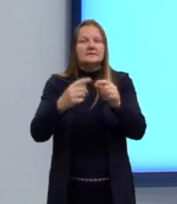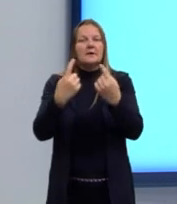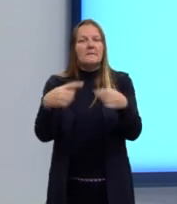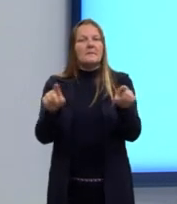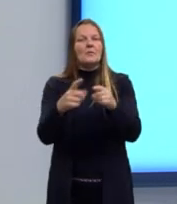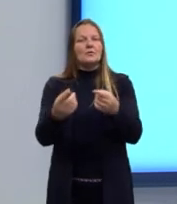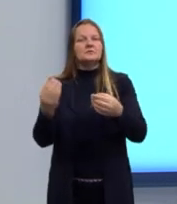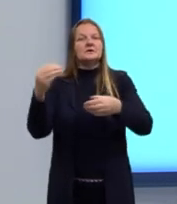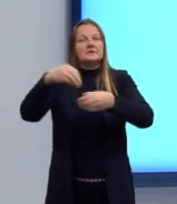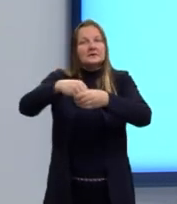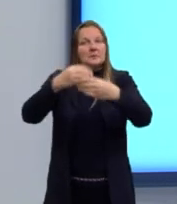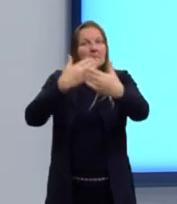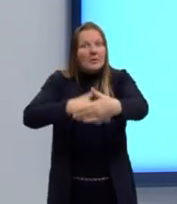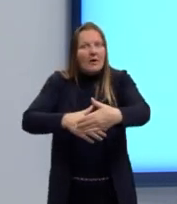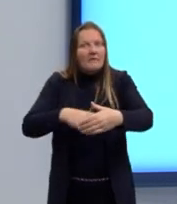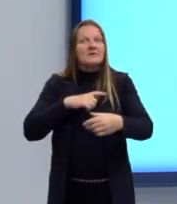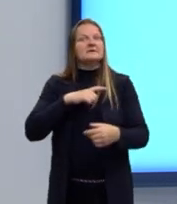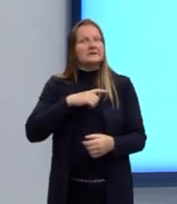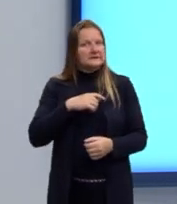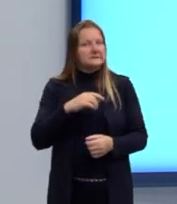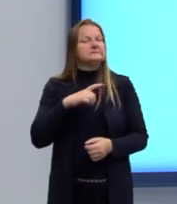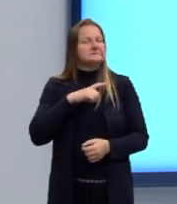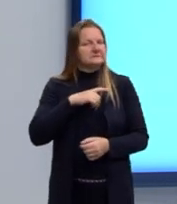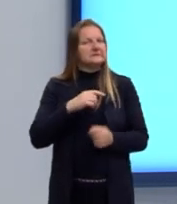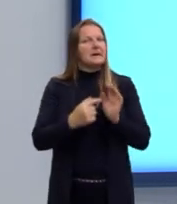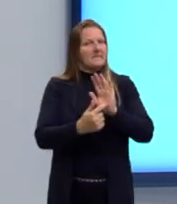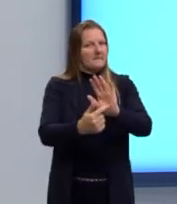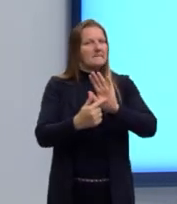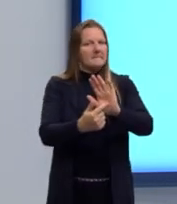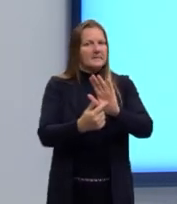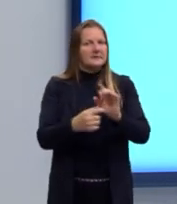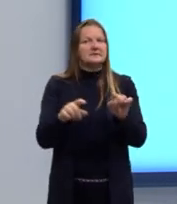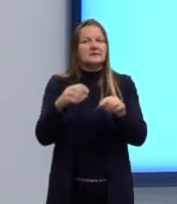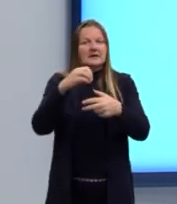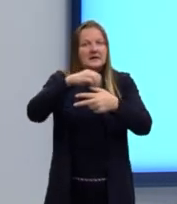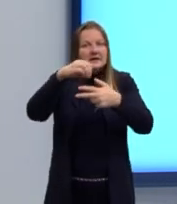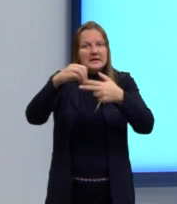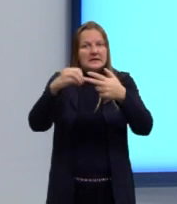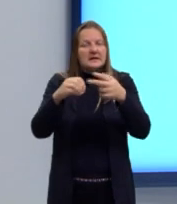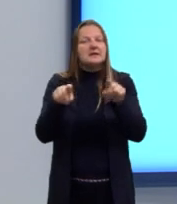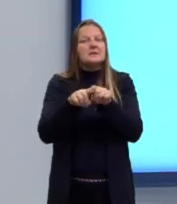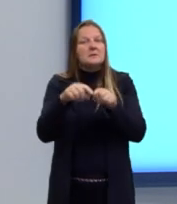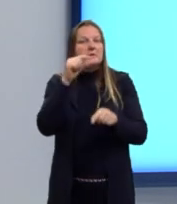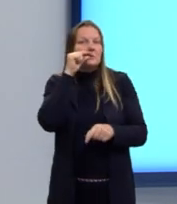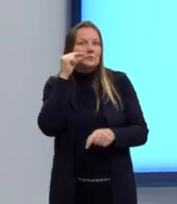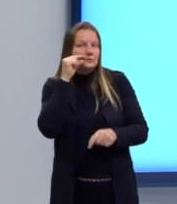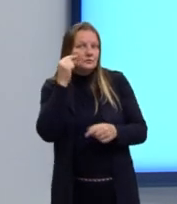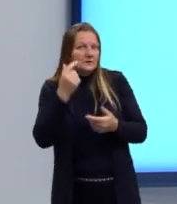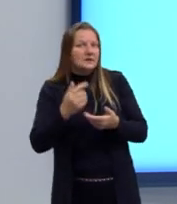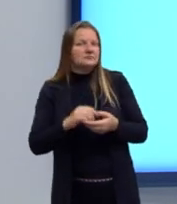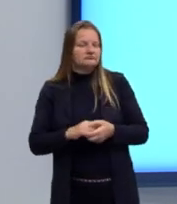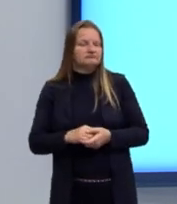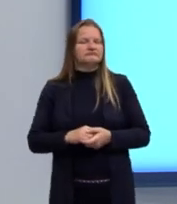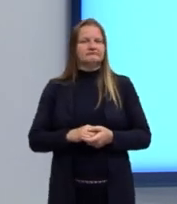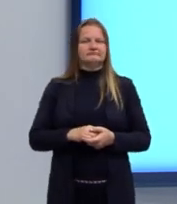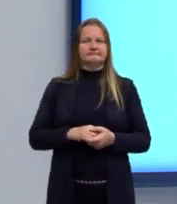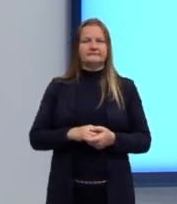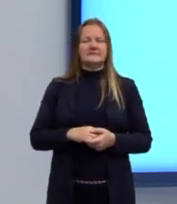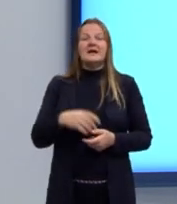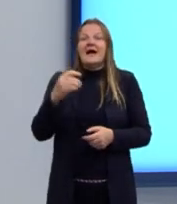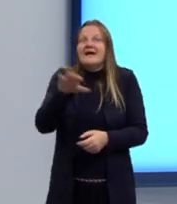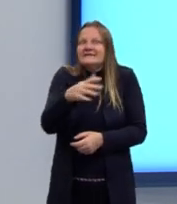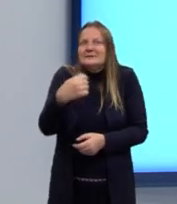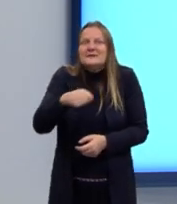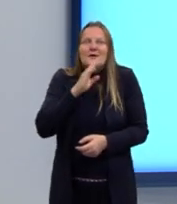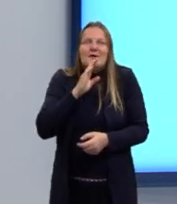em questões de provas são bem comuns tanto no Enem quanto é em vestibulares Mas será que a gente precisa